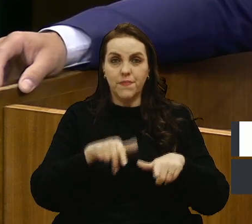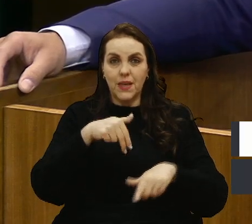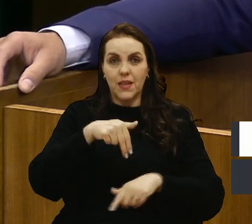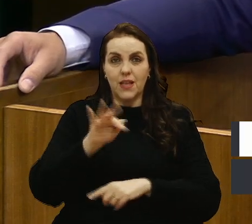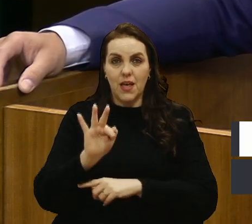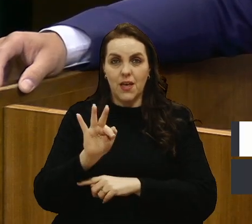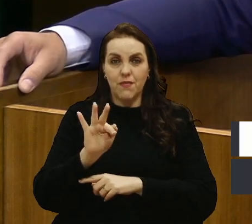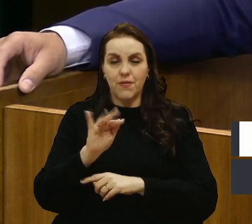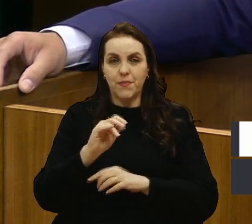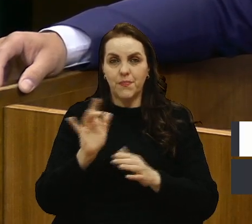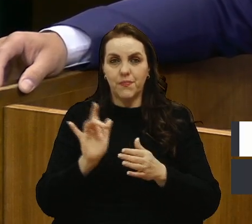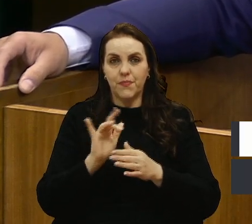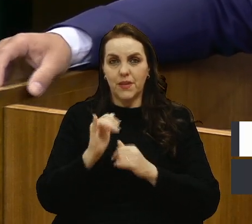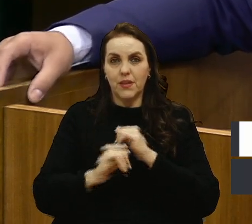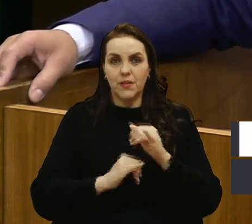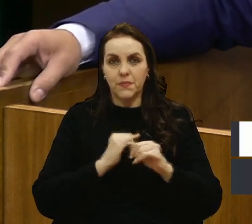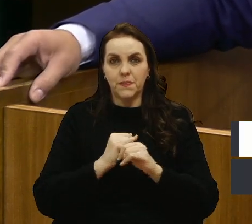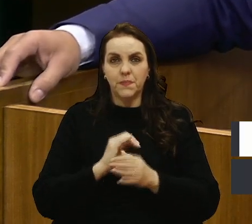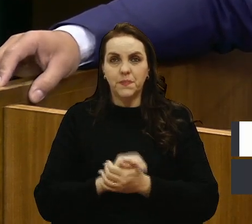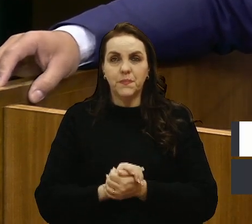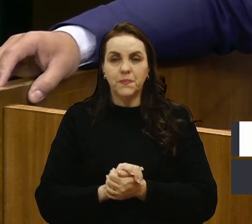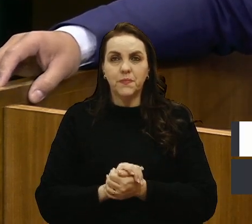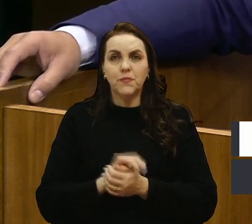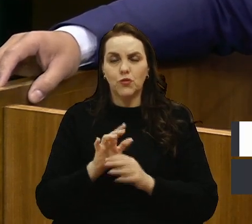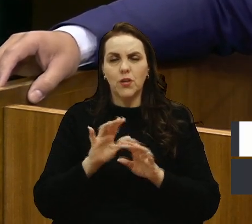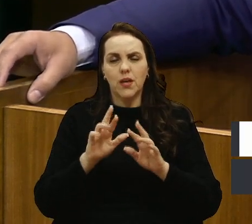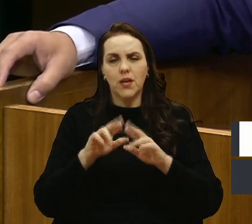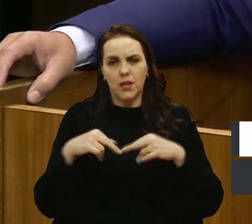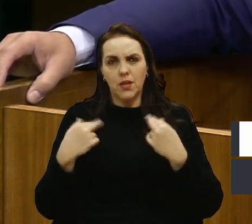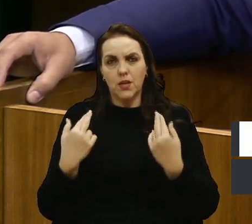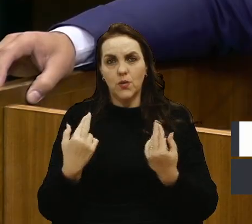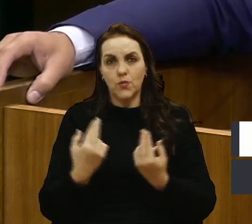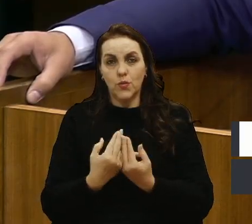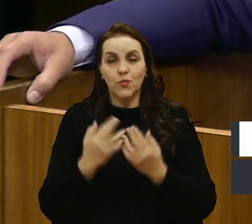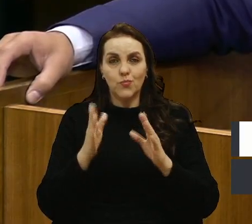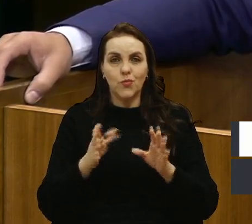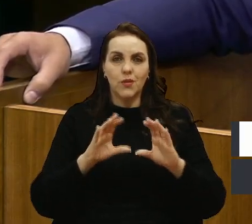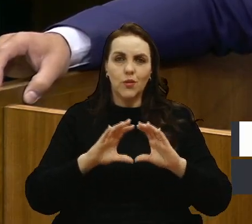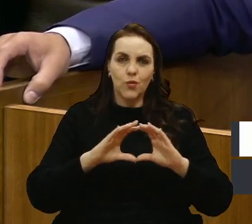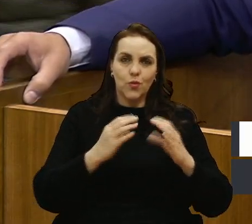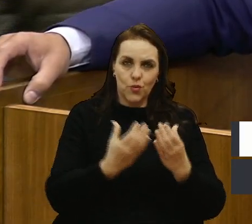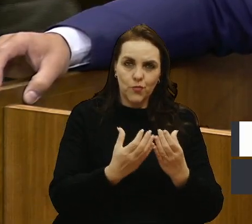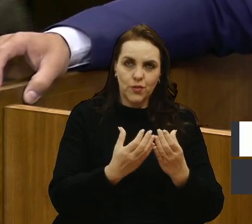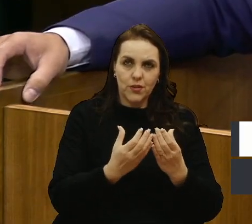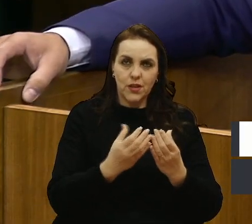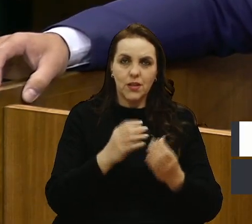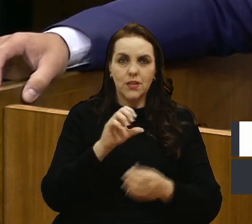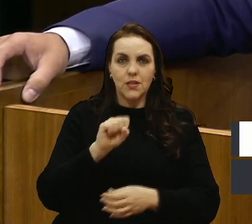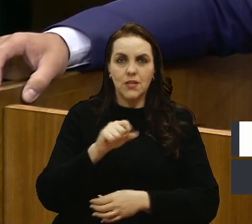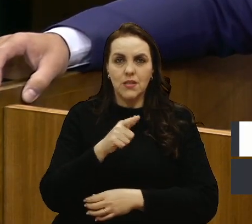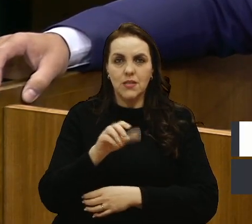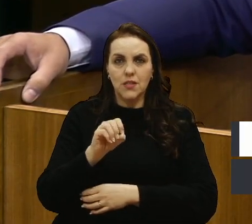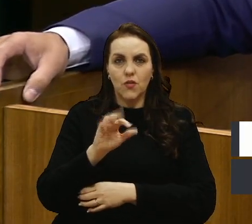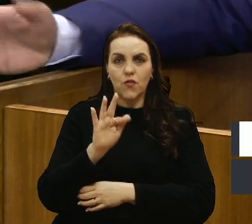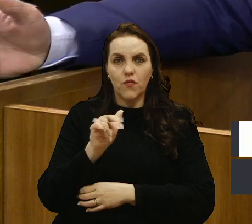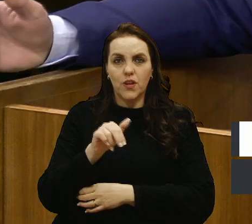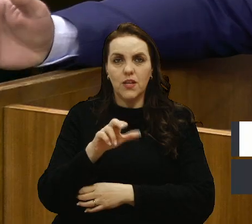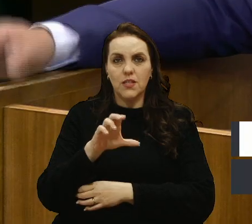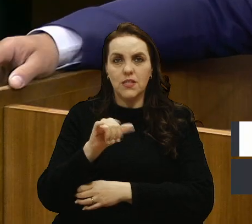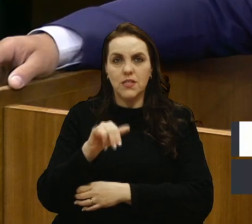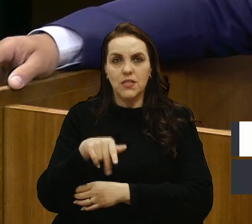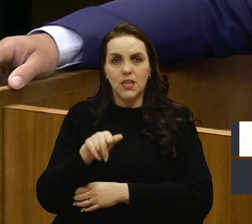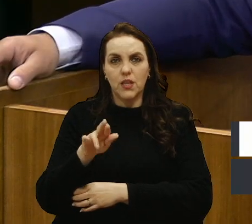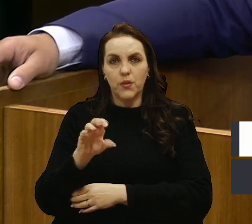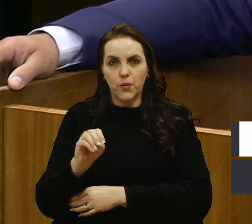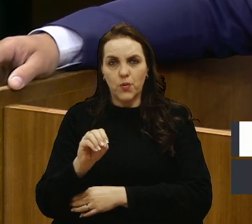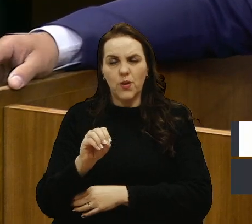Já estivemos com reuniões na comunidade de São Francisquinho, lá no interior